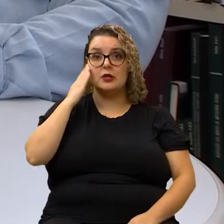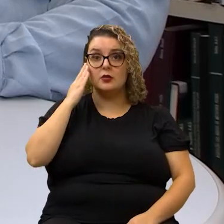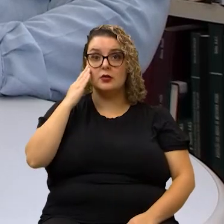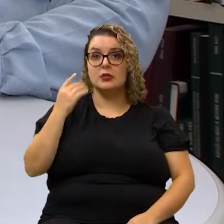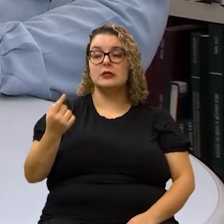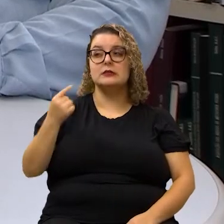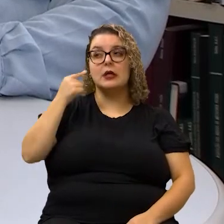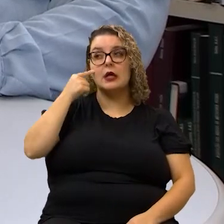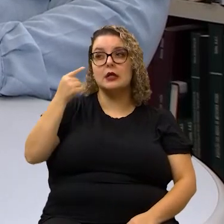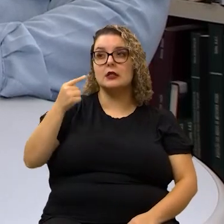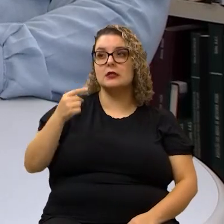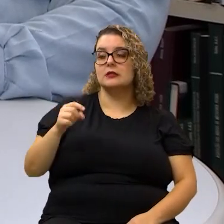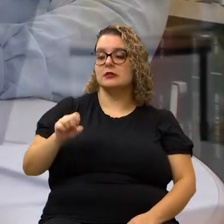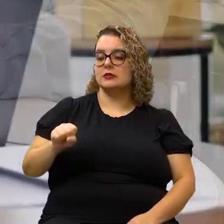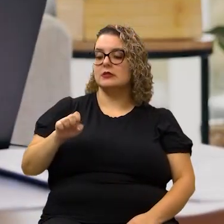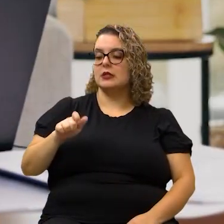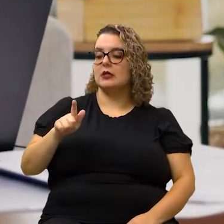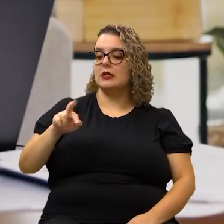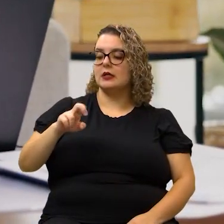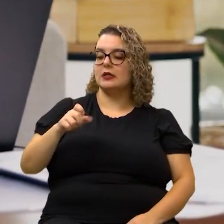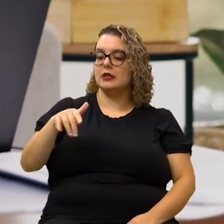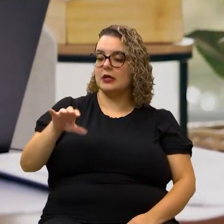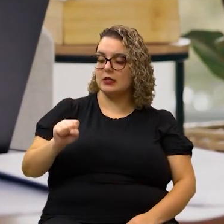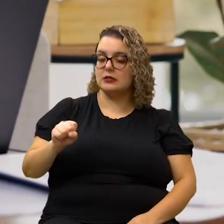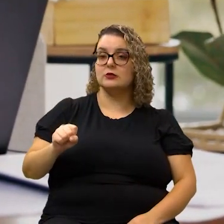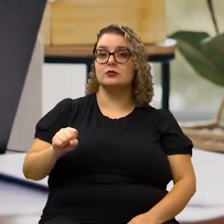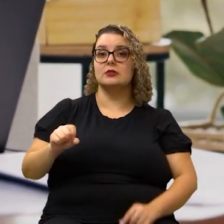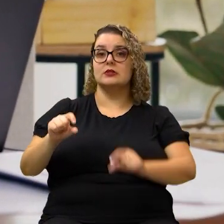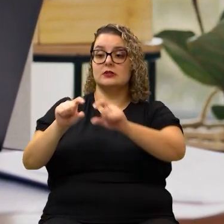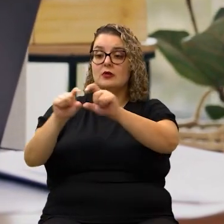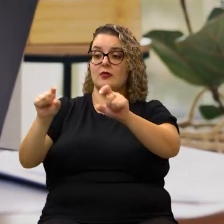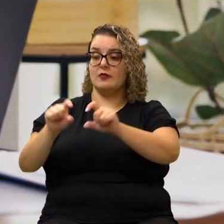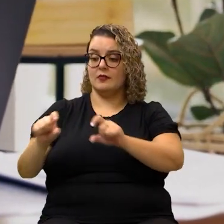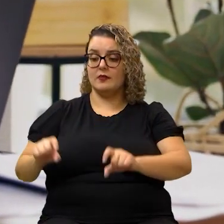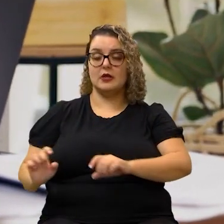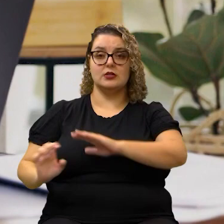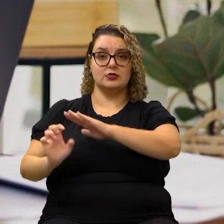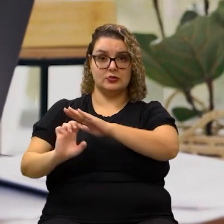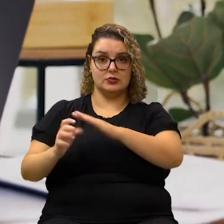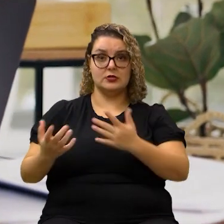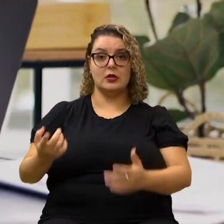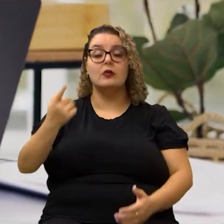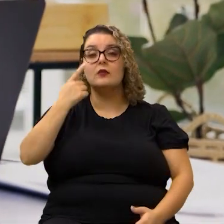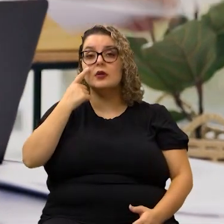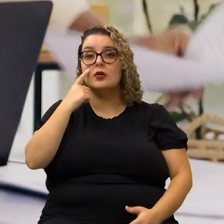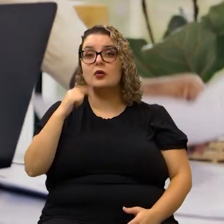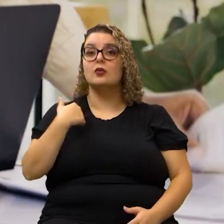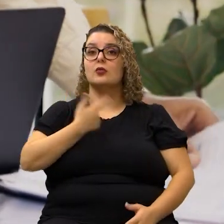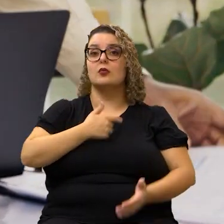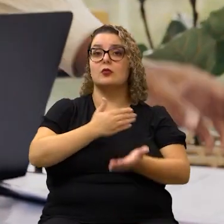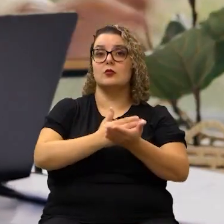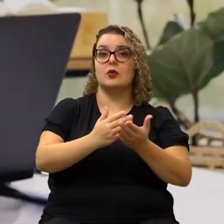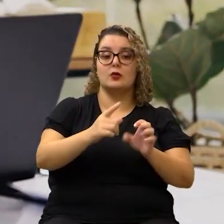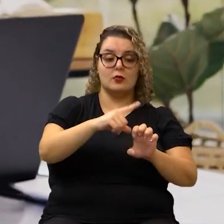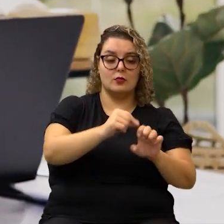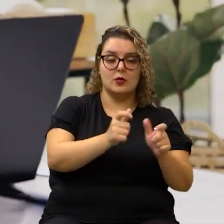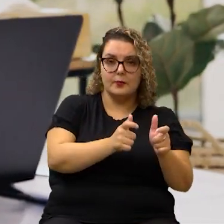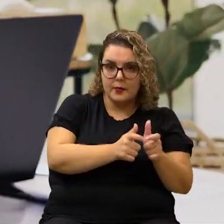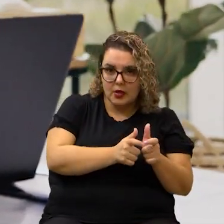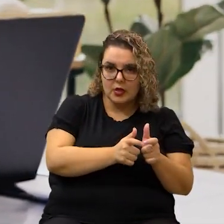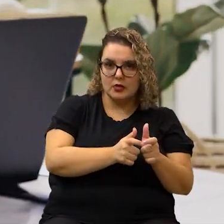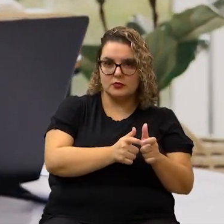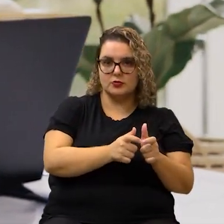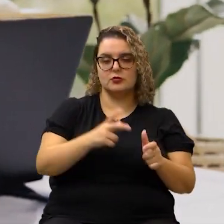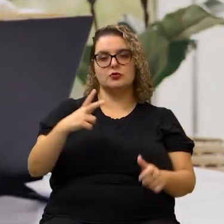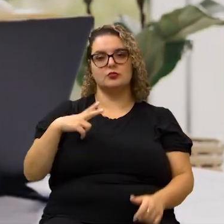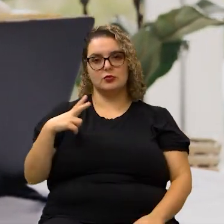esse conceito da segregação que o governo faz das faixas empresariais. Então veja, nós começamos com o microempreendedor individual,